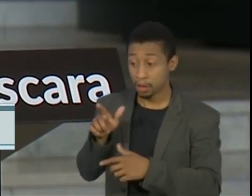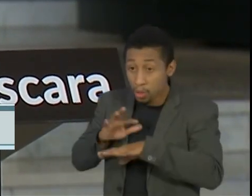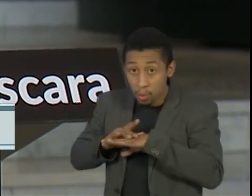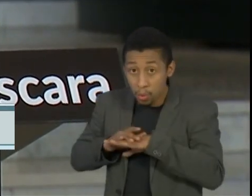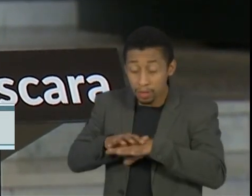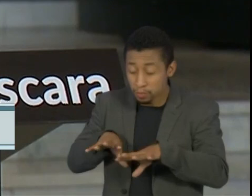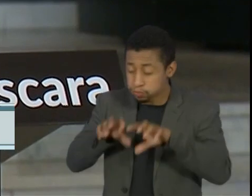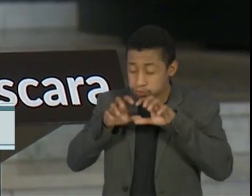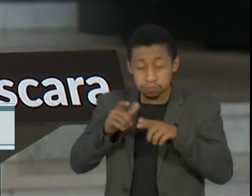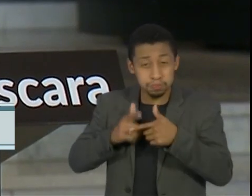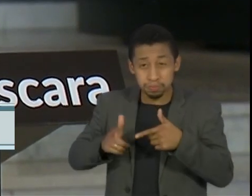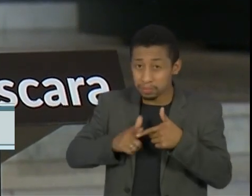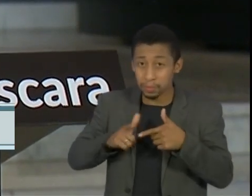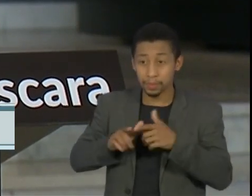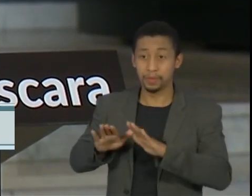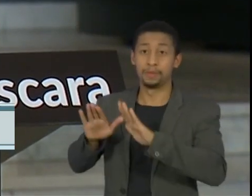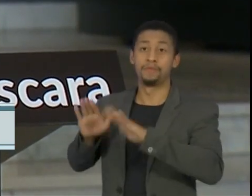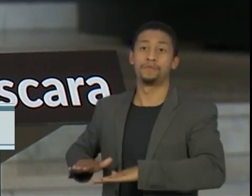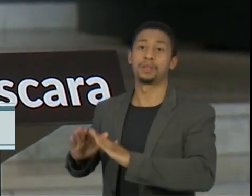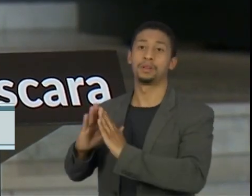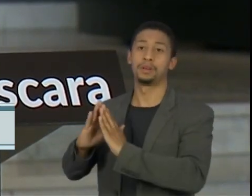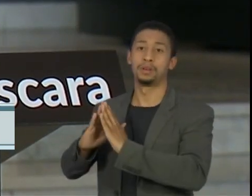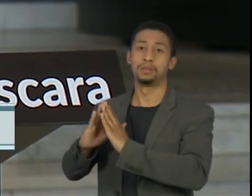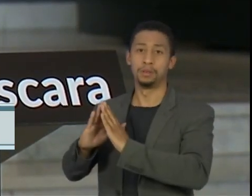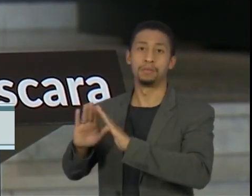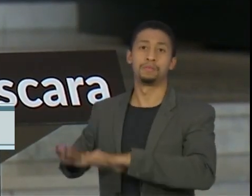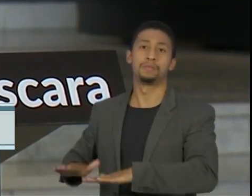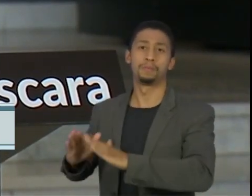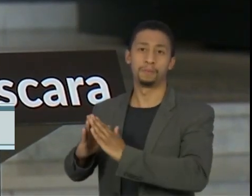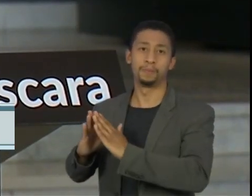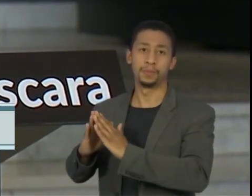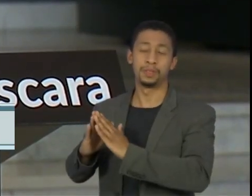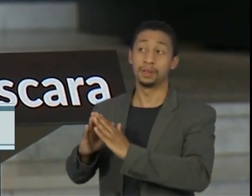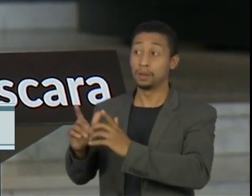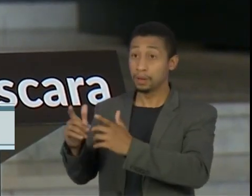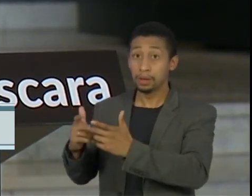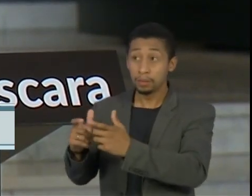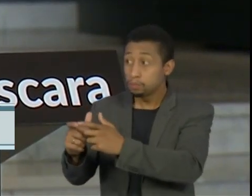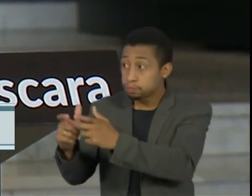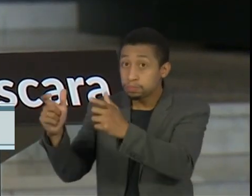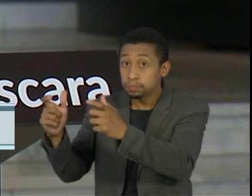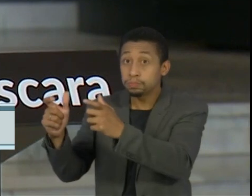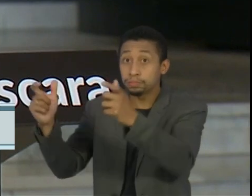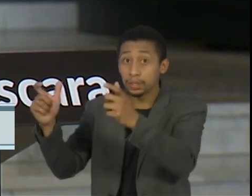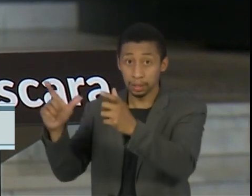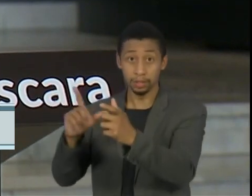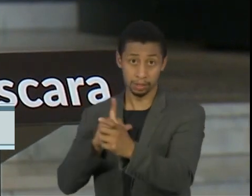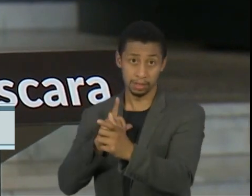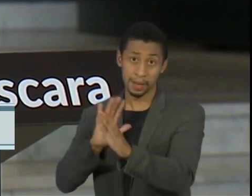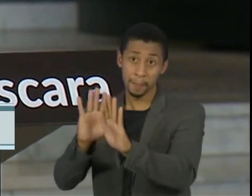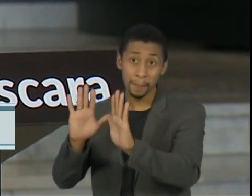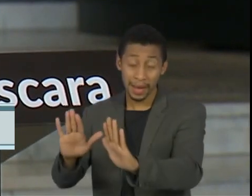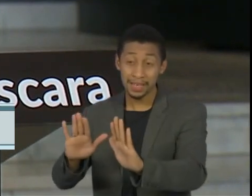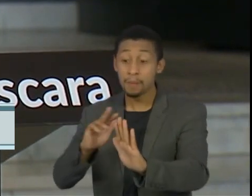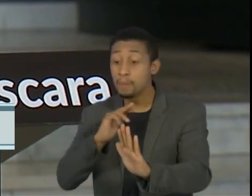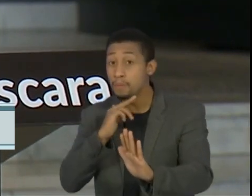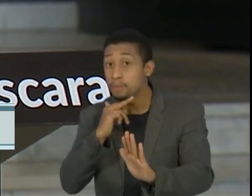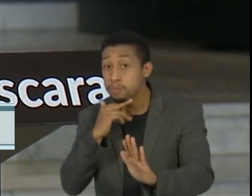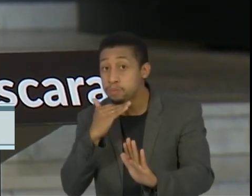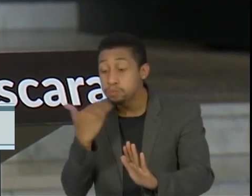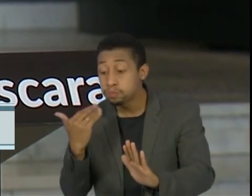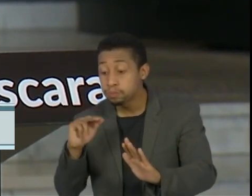crônicas, elas permanecem em casa. Então, tem ocorrido um aumento no número de casos, mas não há correspondência com a letalidade. A